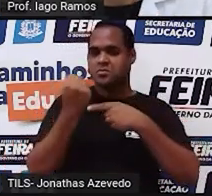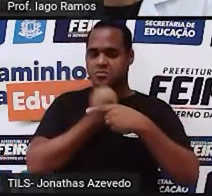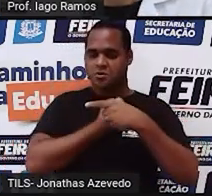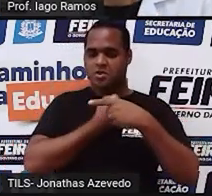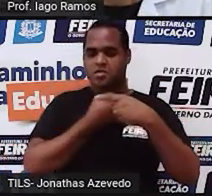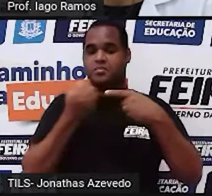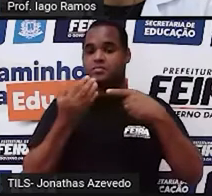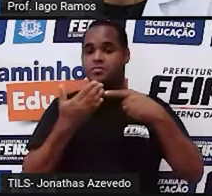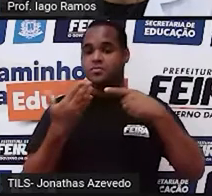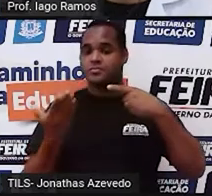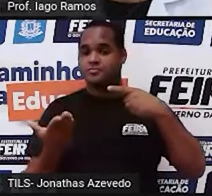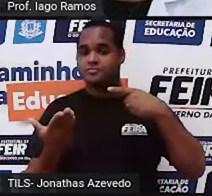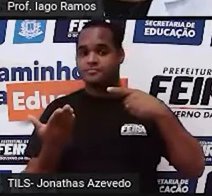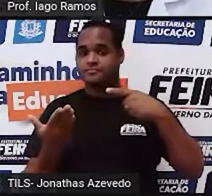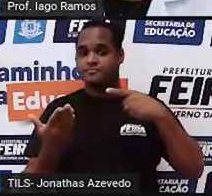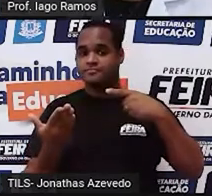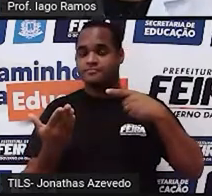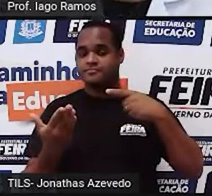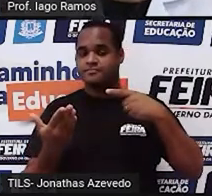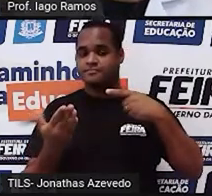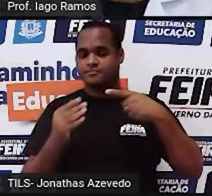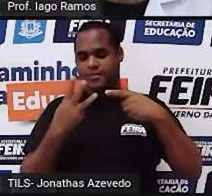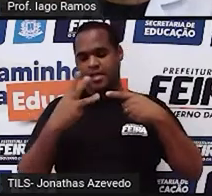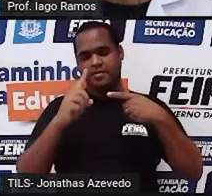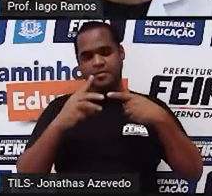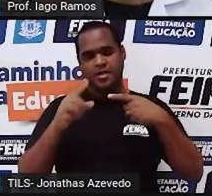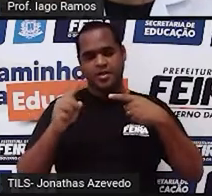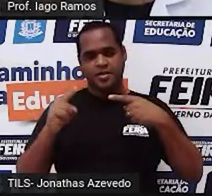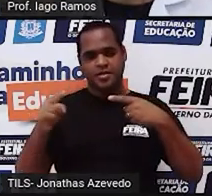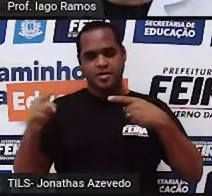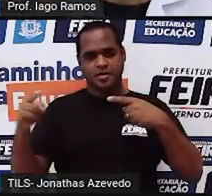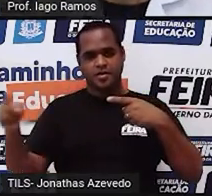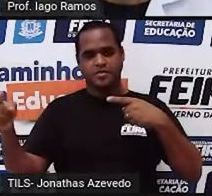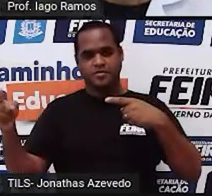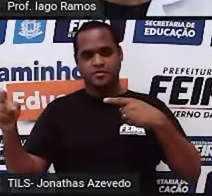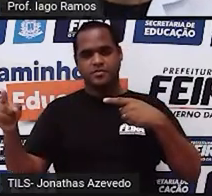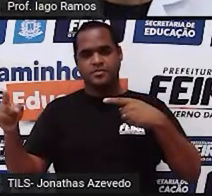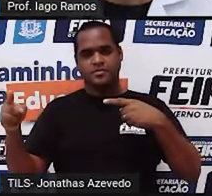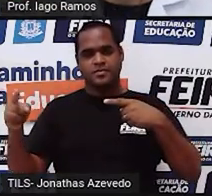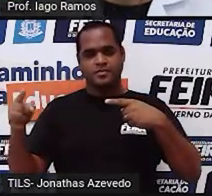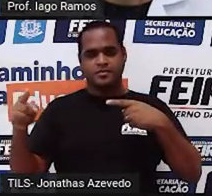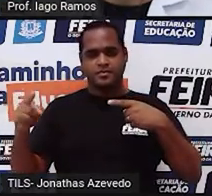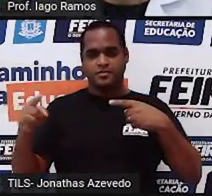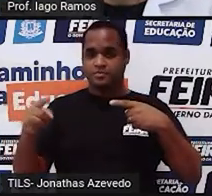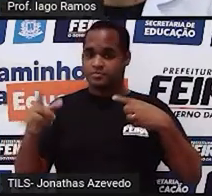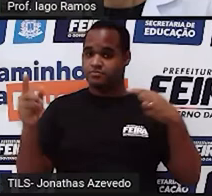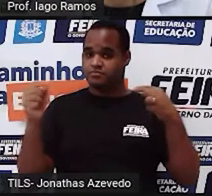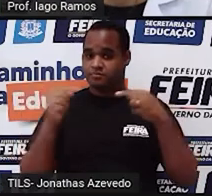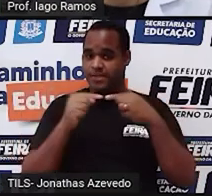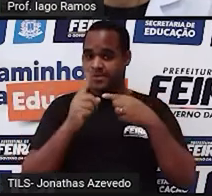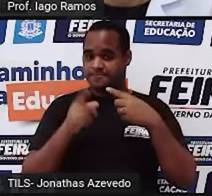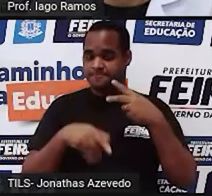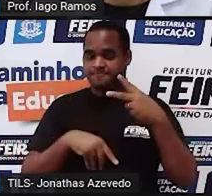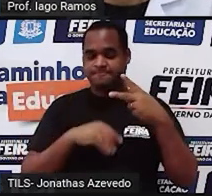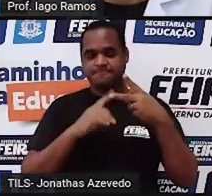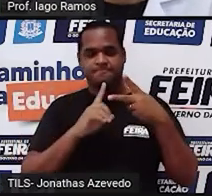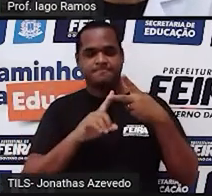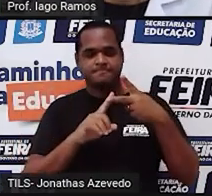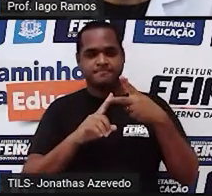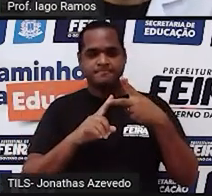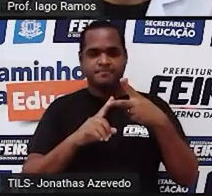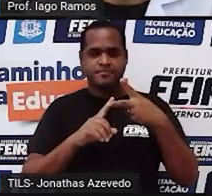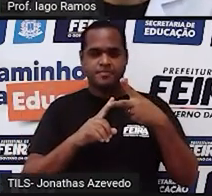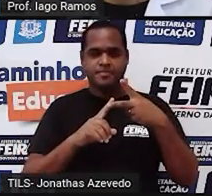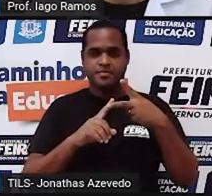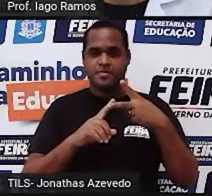0,333 infinitos números três por isso que tem aqueles... Aquelas... esse